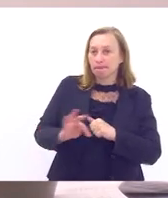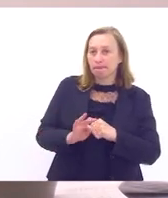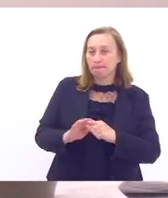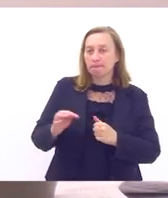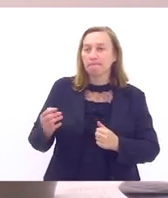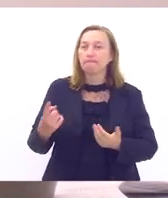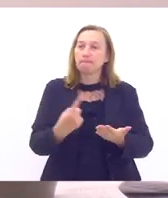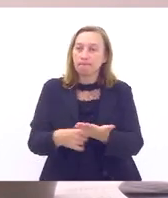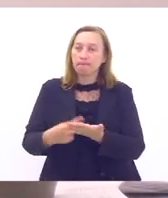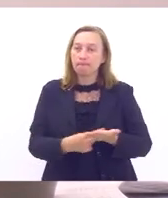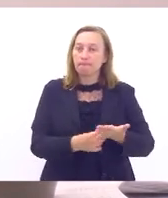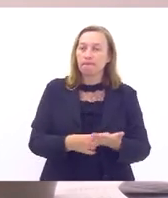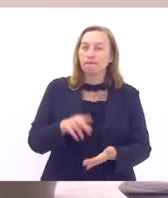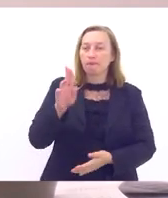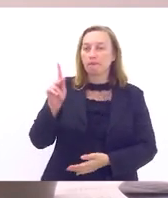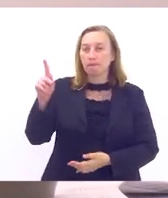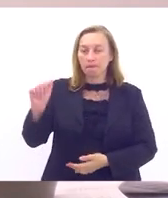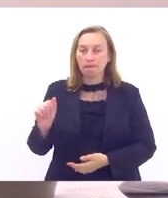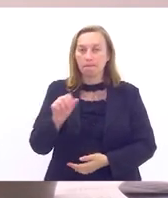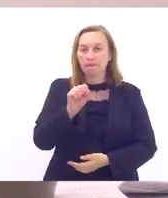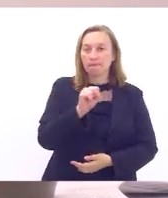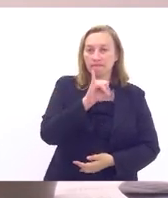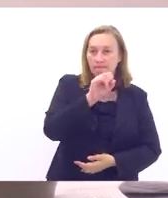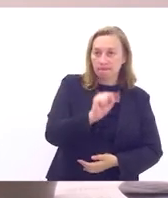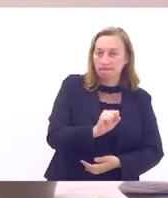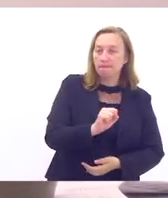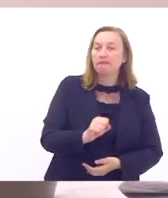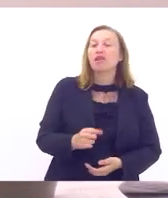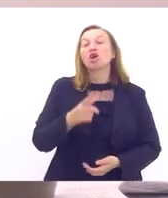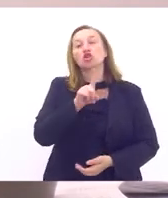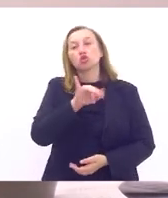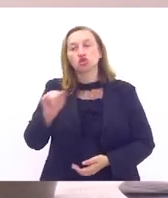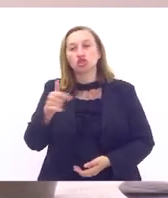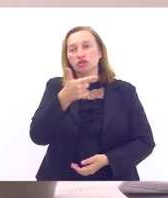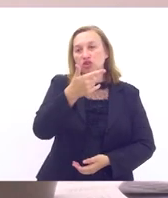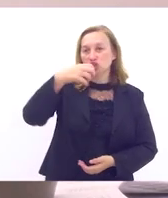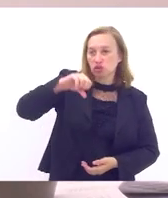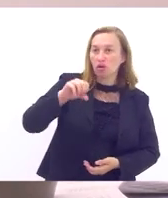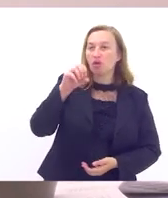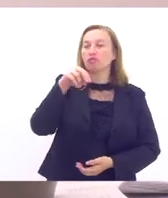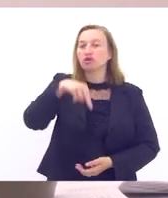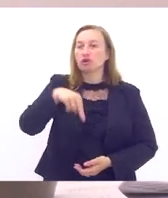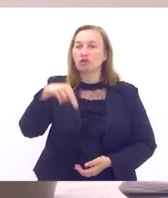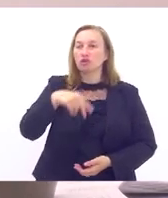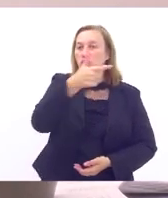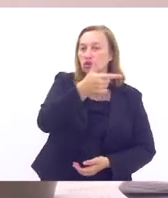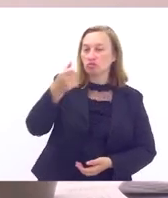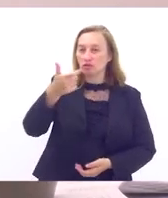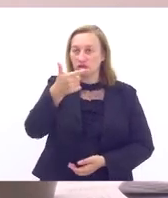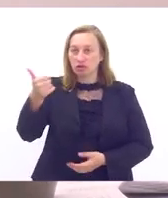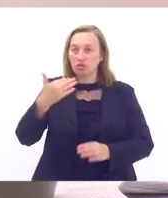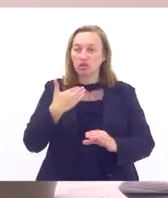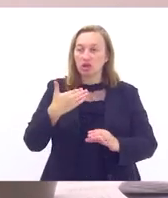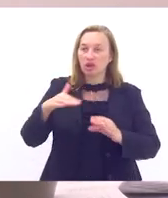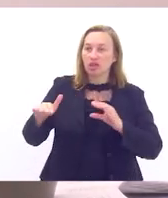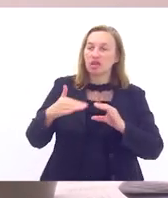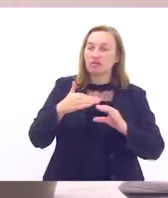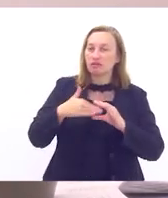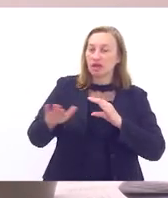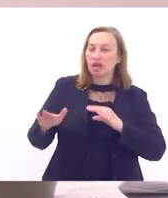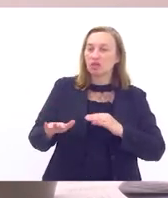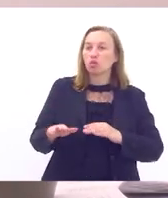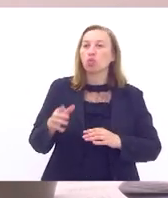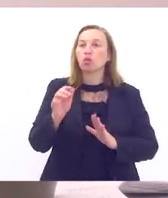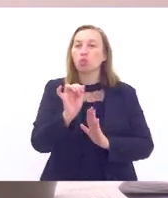entre a UPAs e a SES, né, e no dia 29 de novembro de 2022 é enviado o relatório